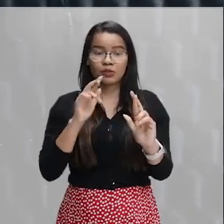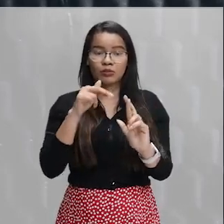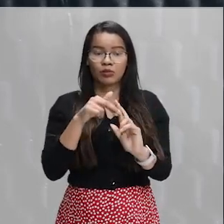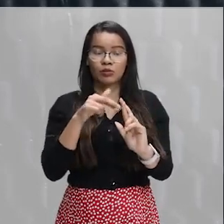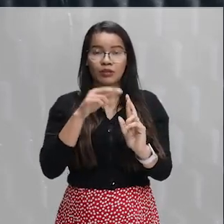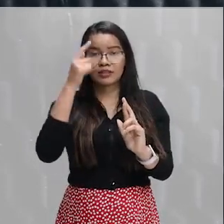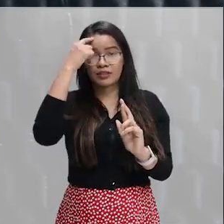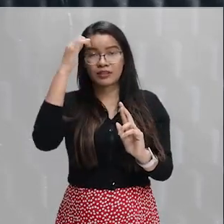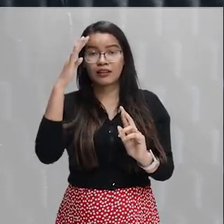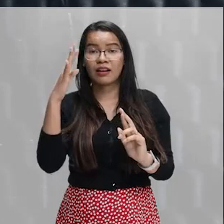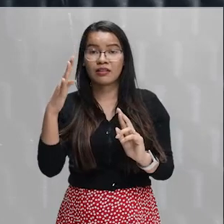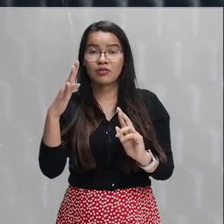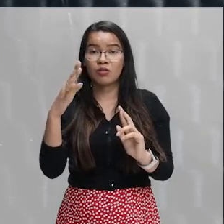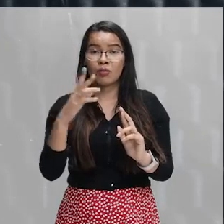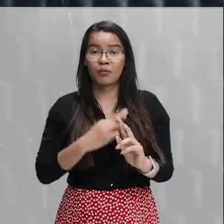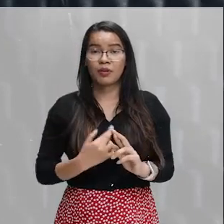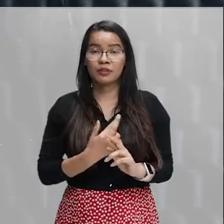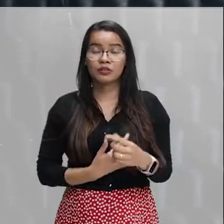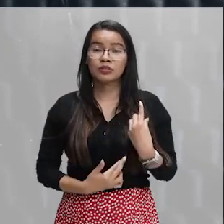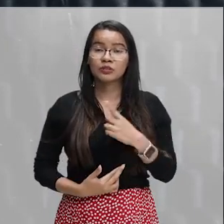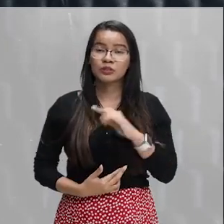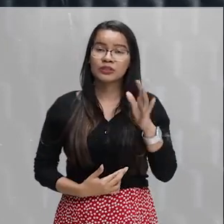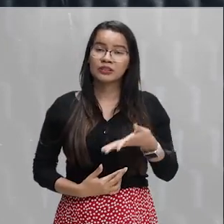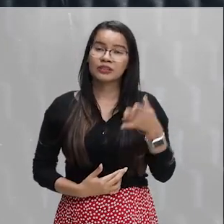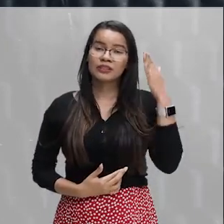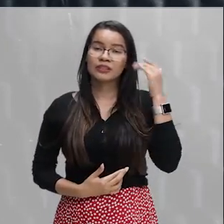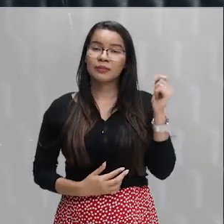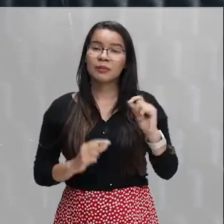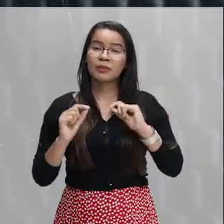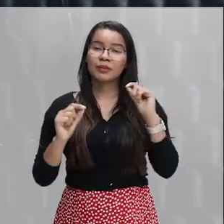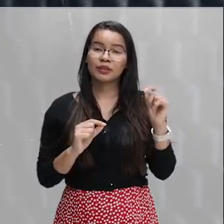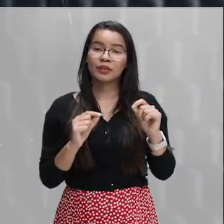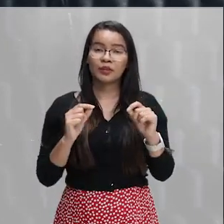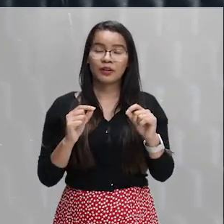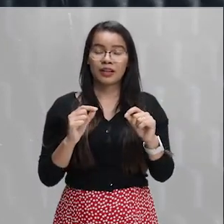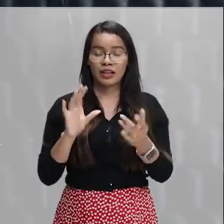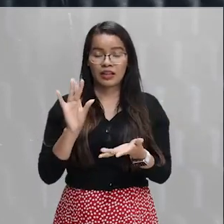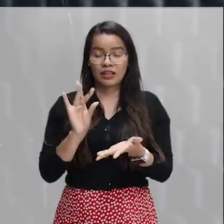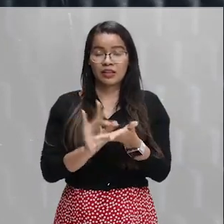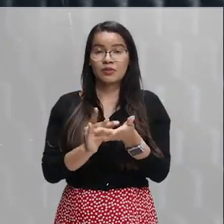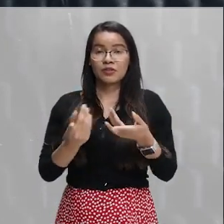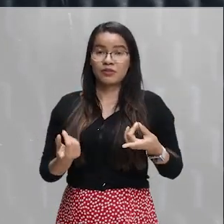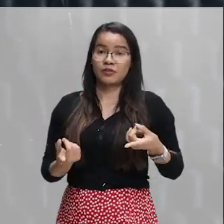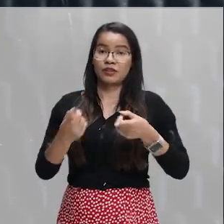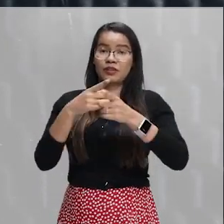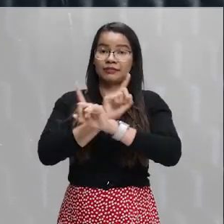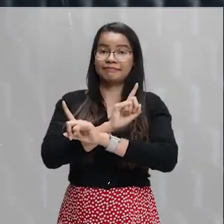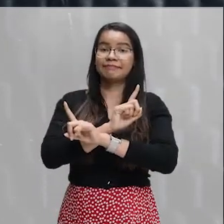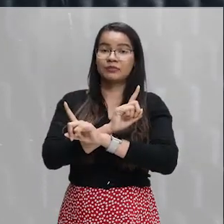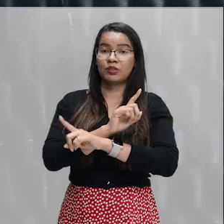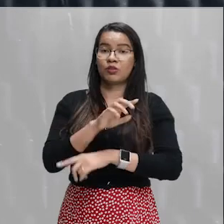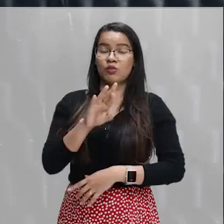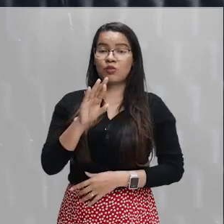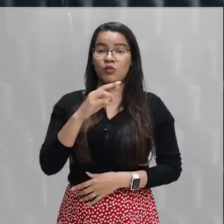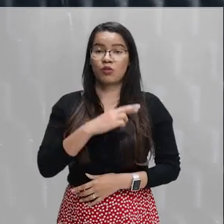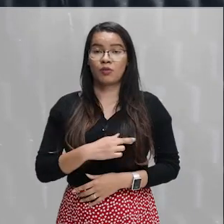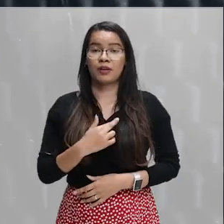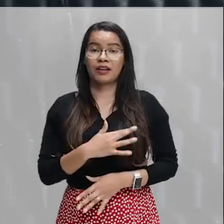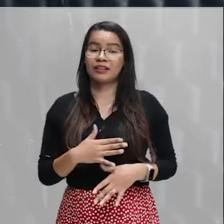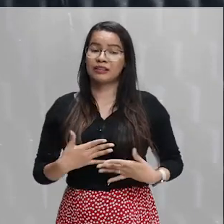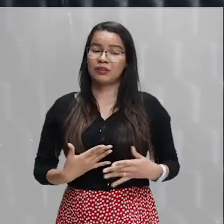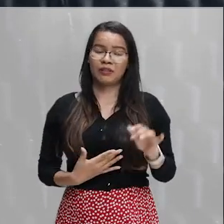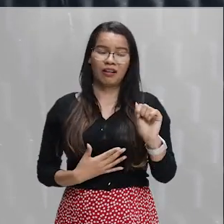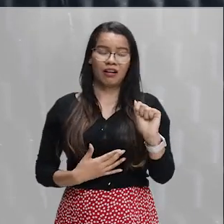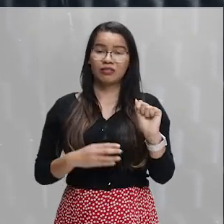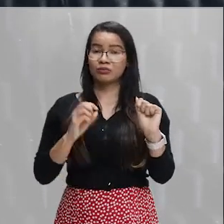românticos. Nós já sabemos que o realismo se contrapõe ao romantismo, então eu jamais vou poder marcar a